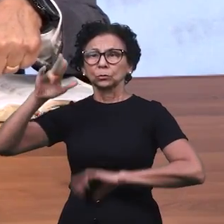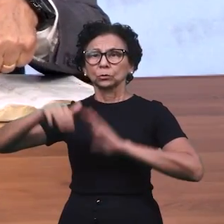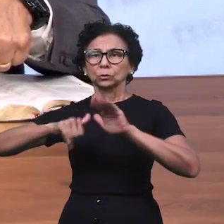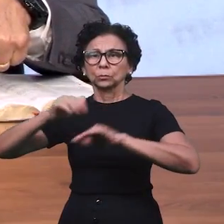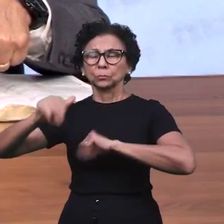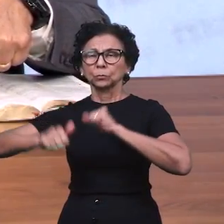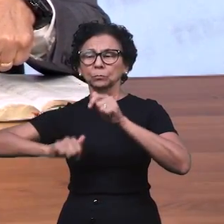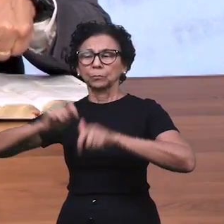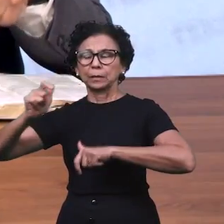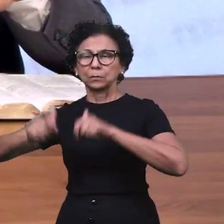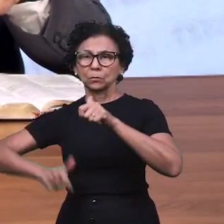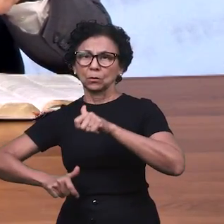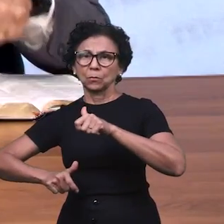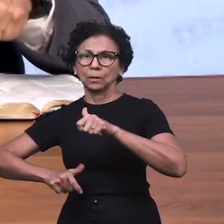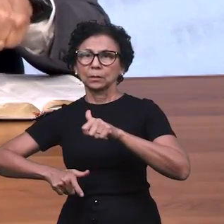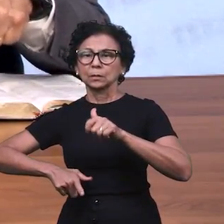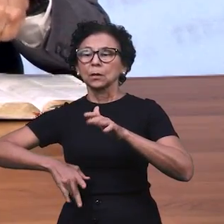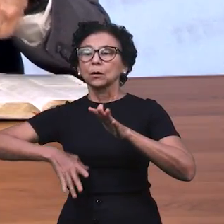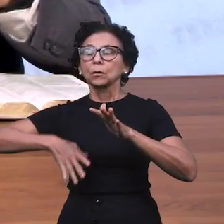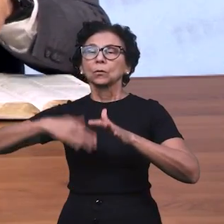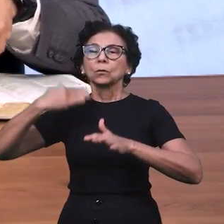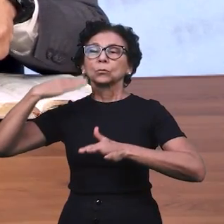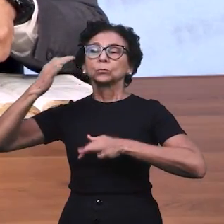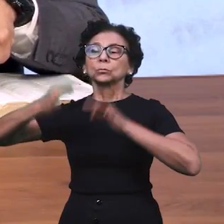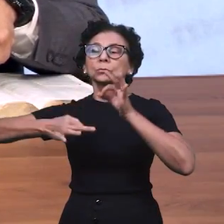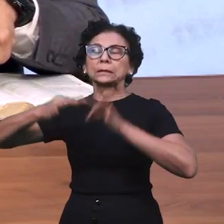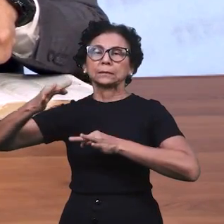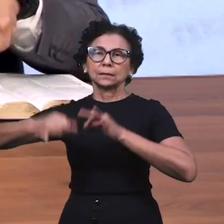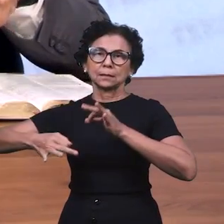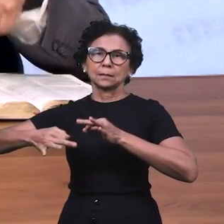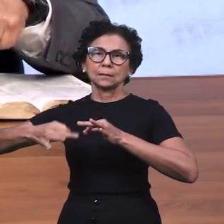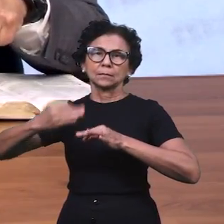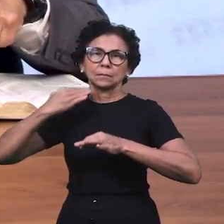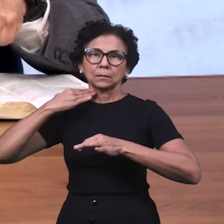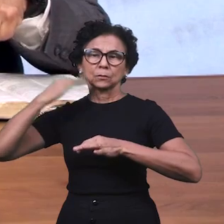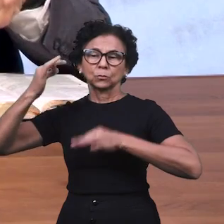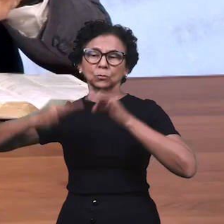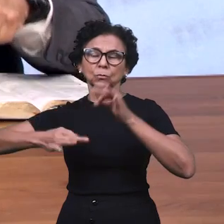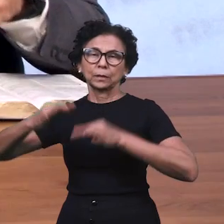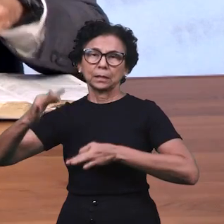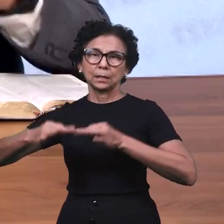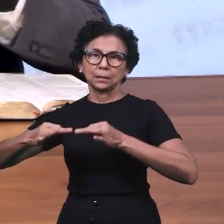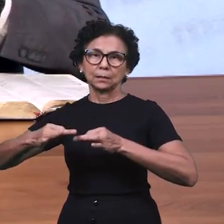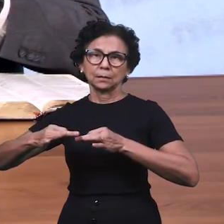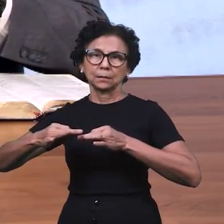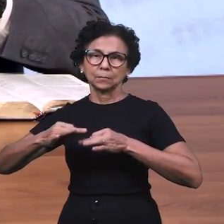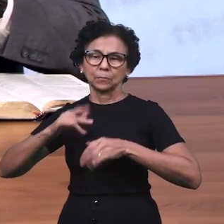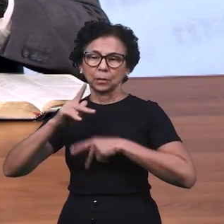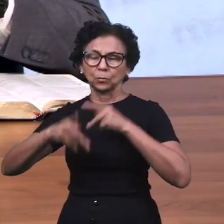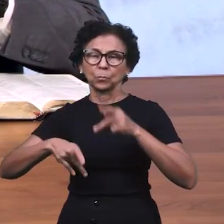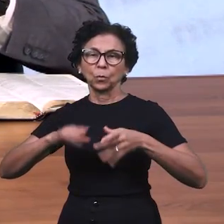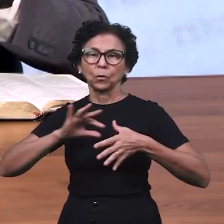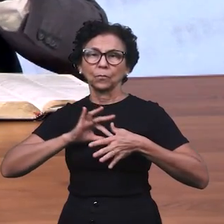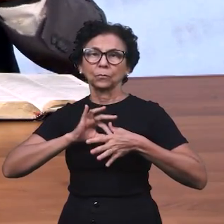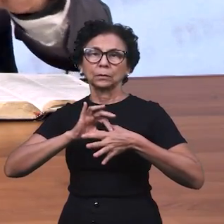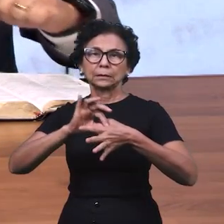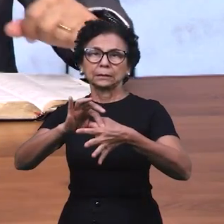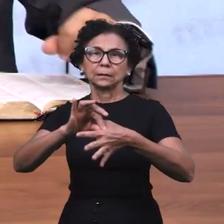de juízes para liderar o povo de Israel nas guerras de libertação.